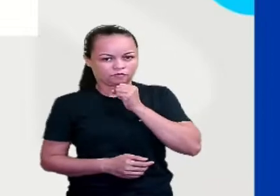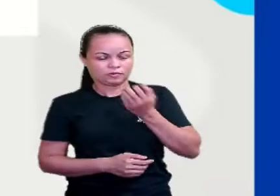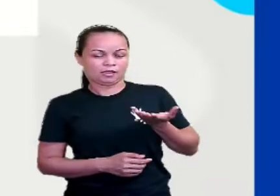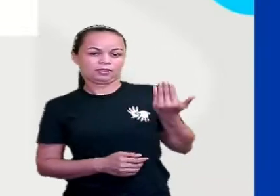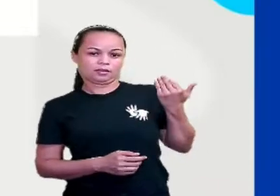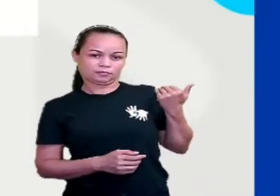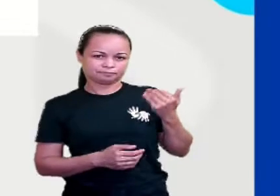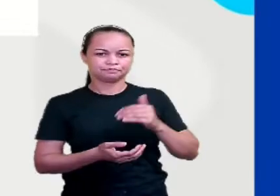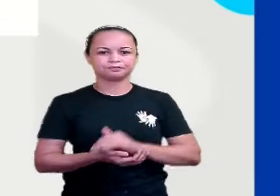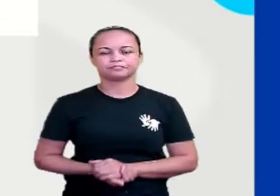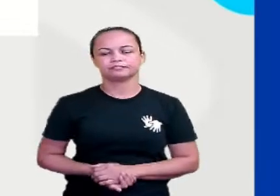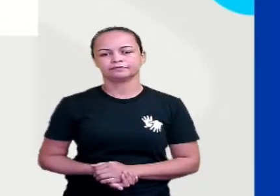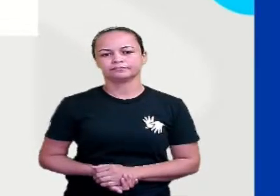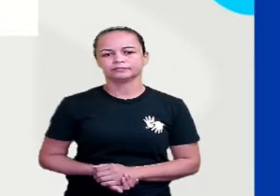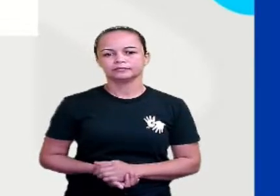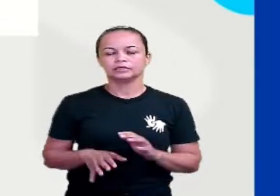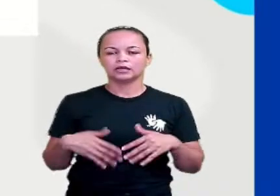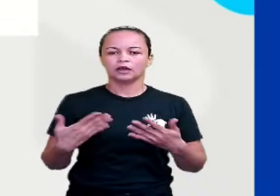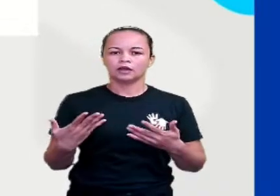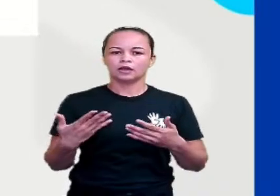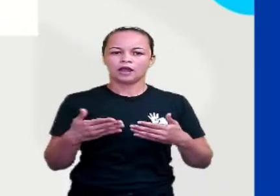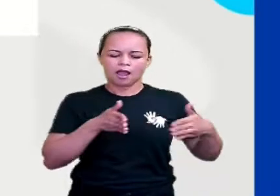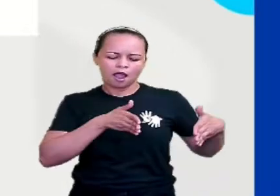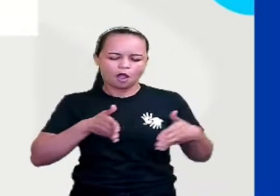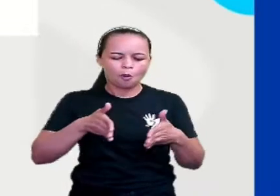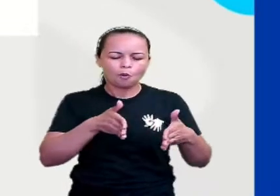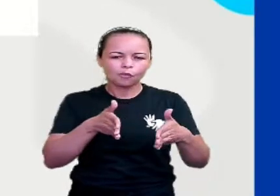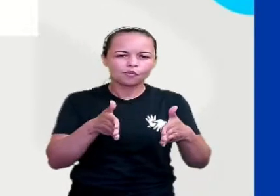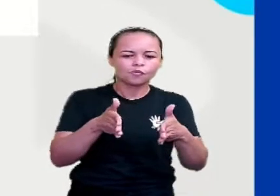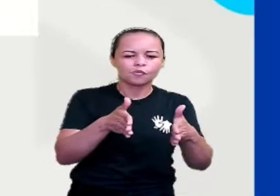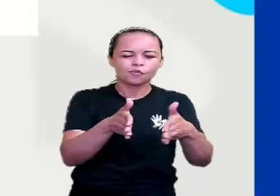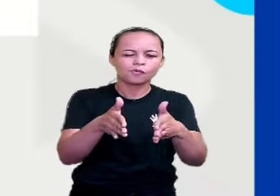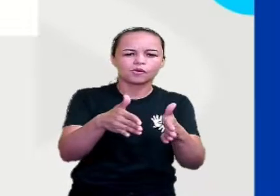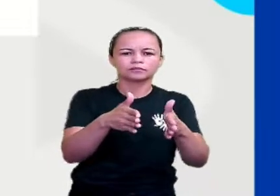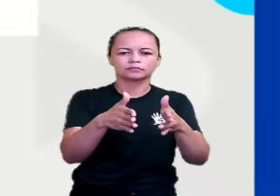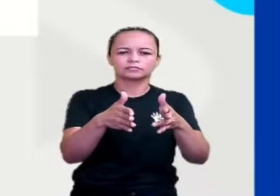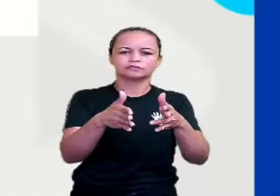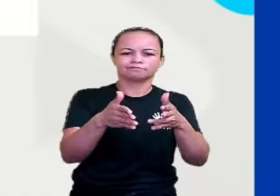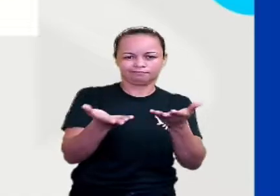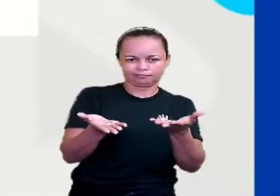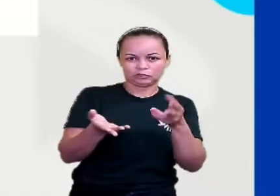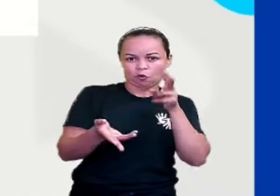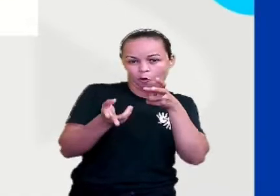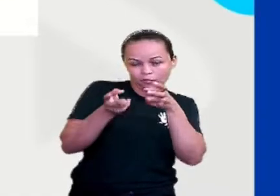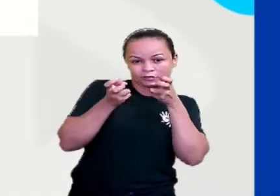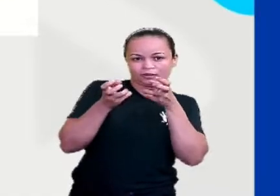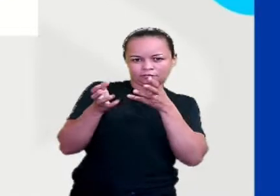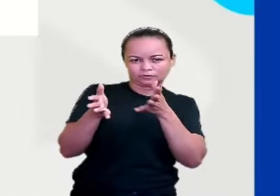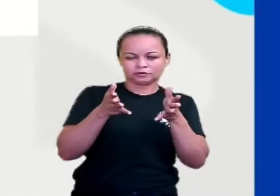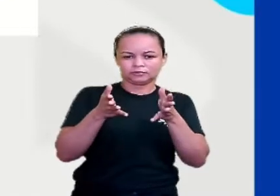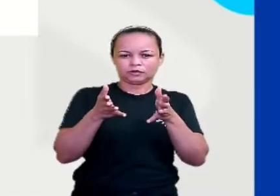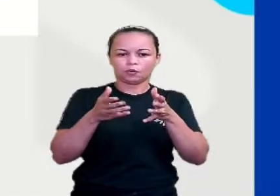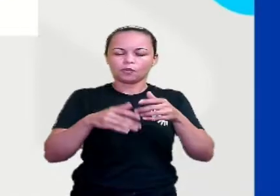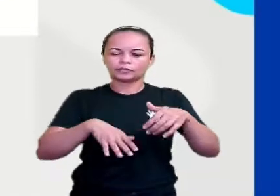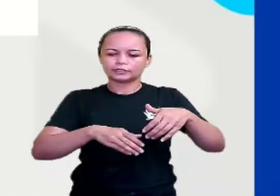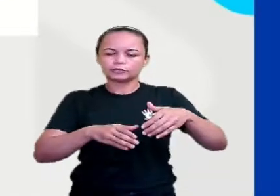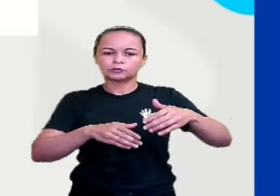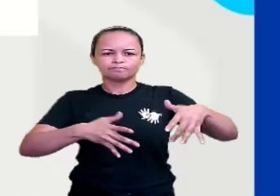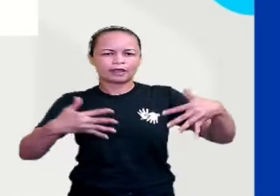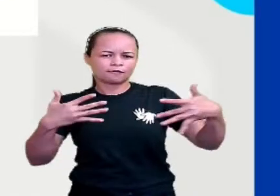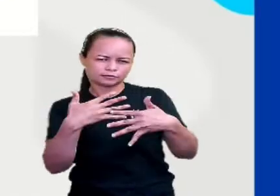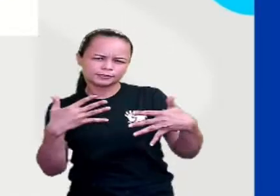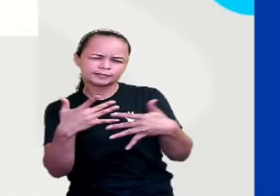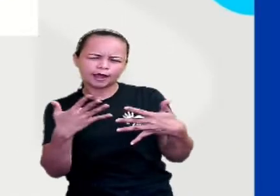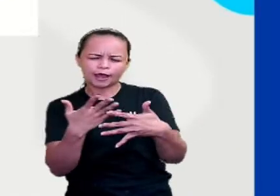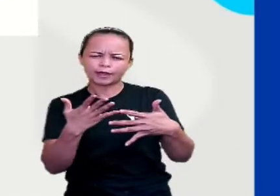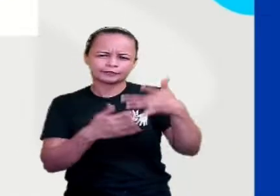A rua, a via, atravessa o caminho. Olha o que a gente vê aí, ó. Um centro da cidade, mais ou menos, né?